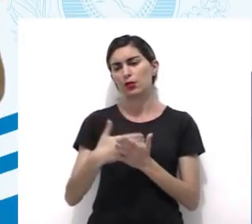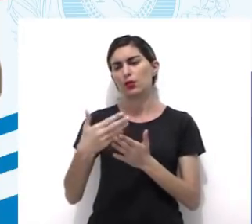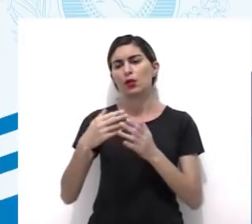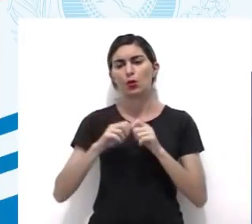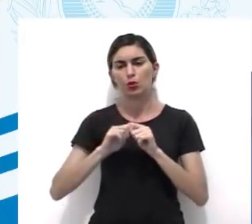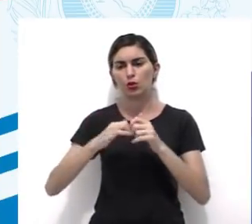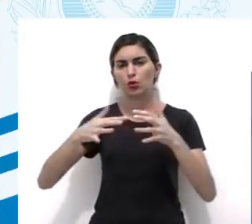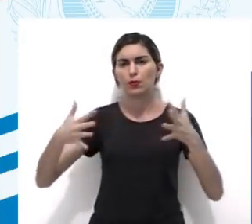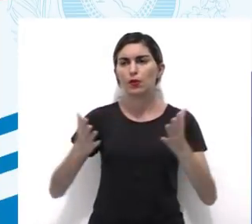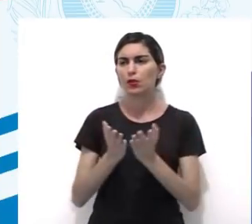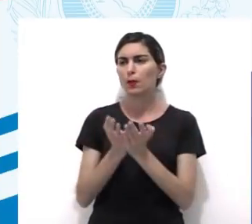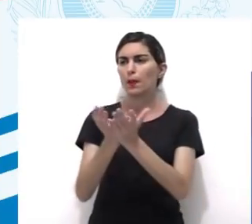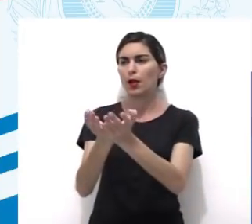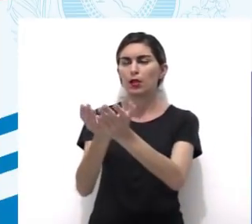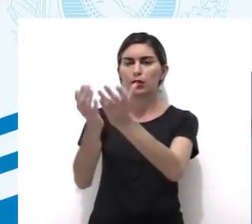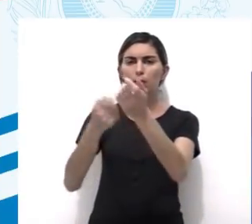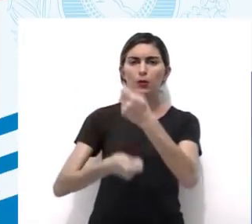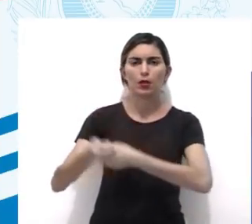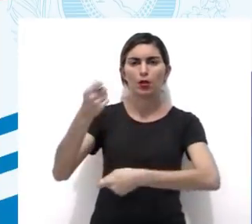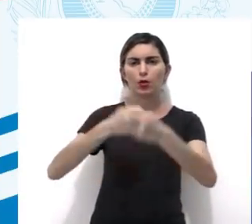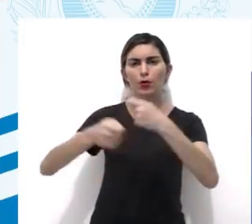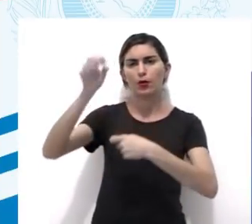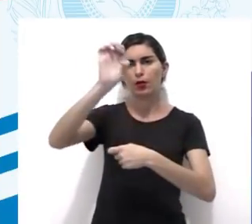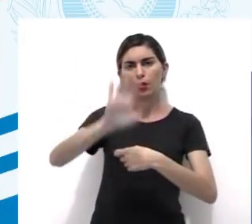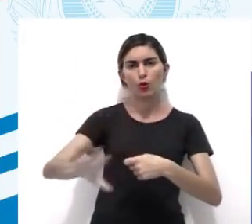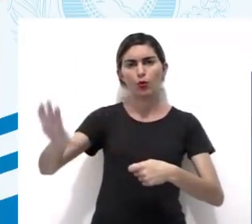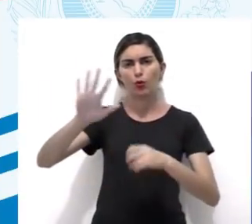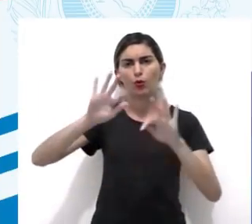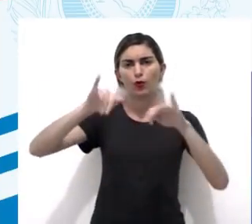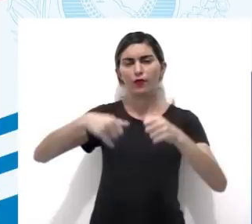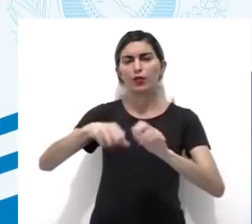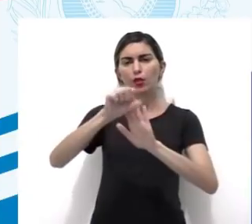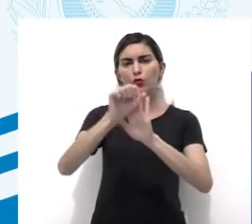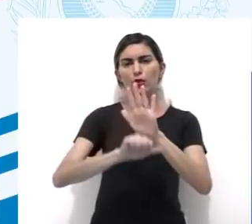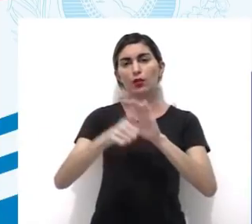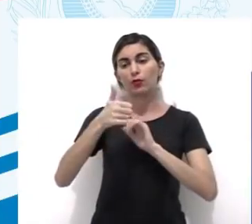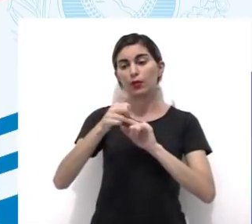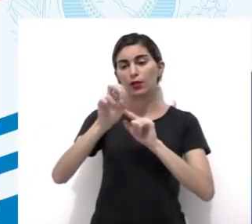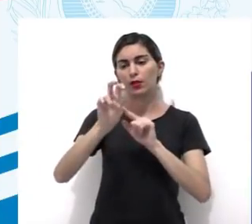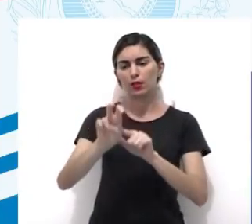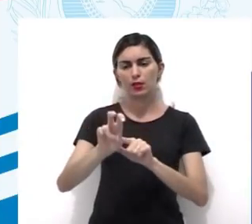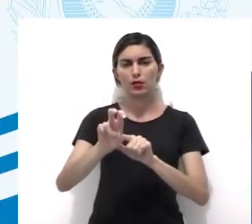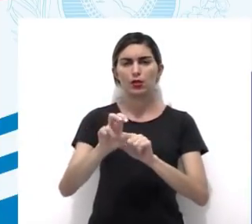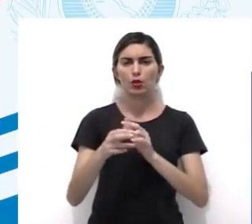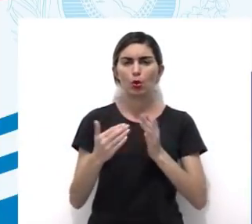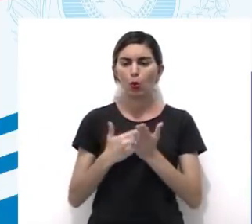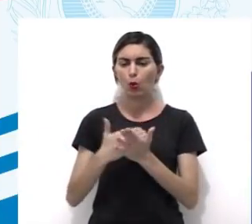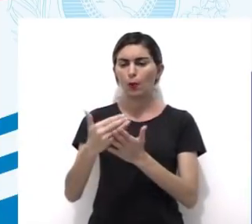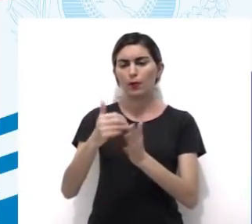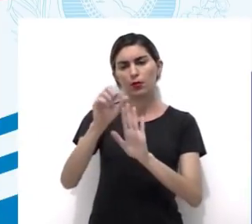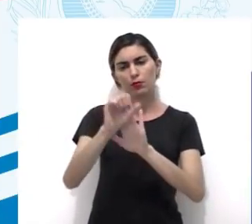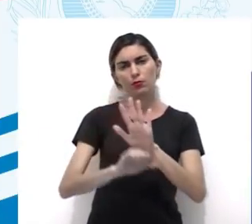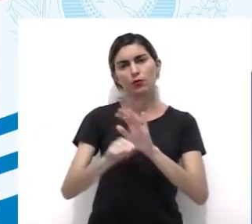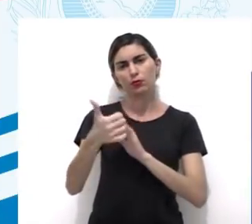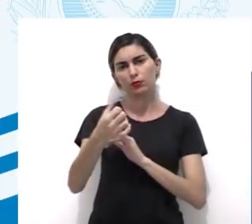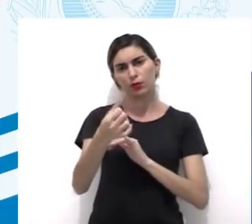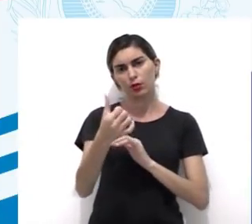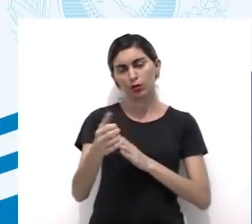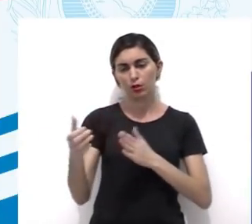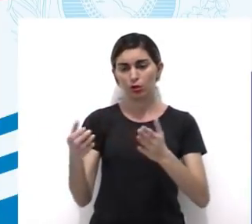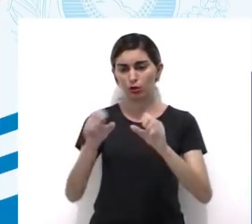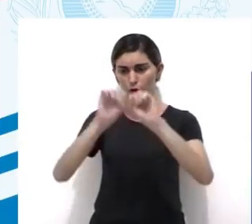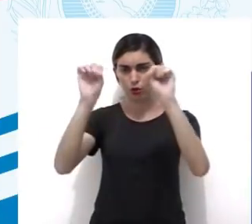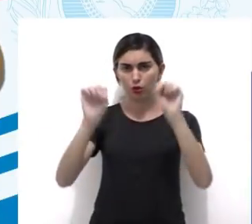da expansão marítimo-comercial europeia, no final do século XV e início do século XVI, momento no qual o